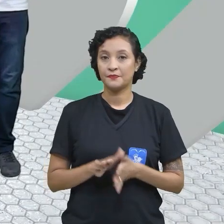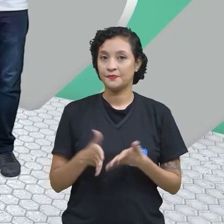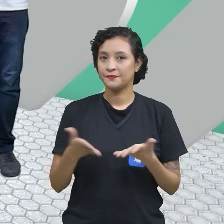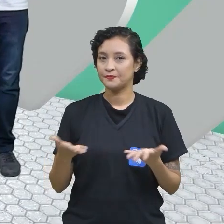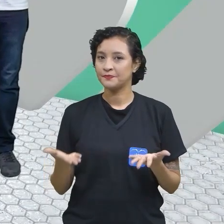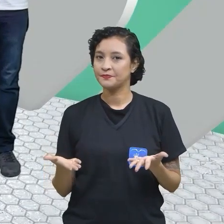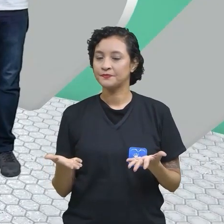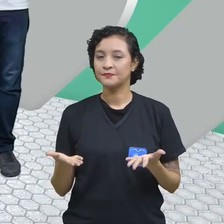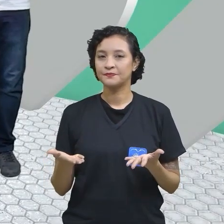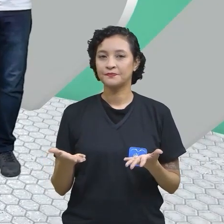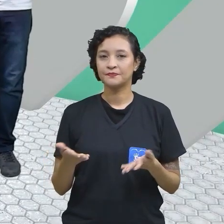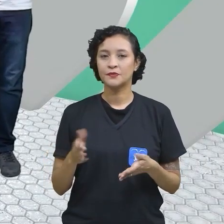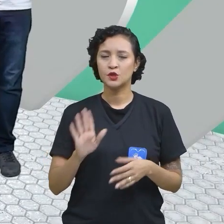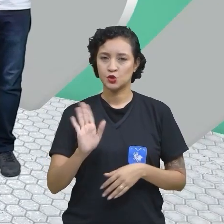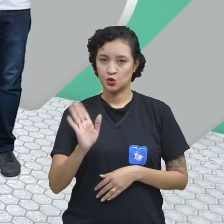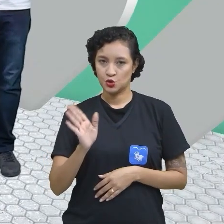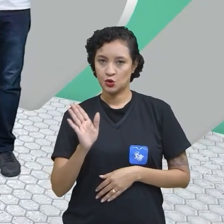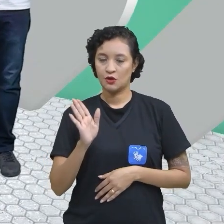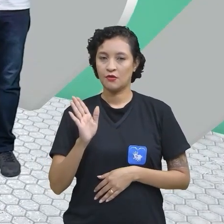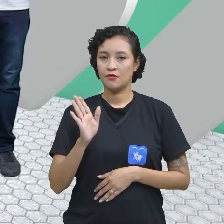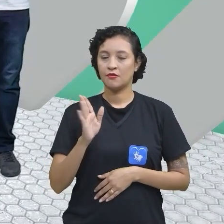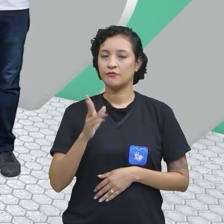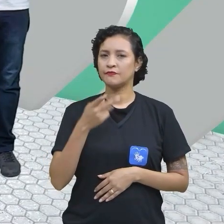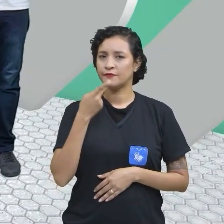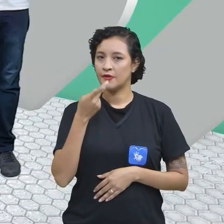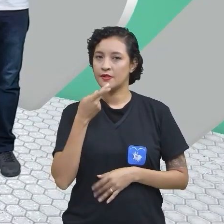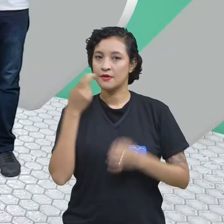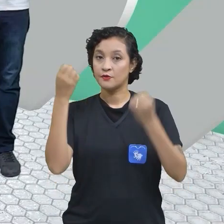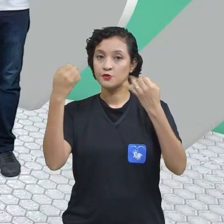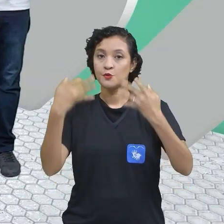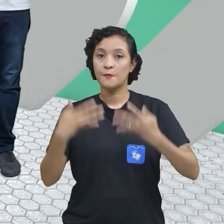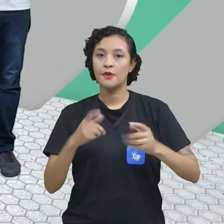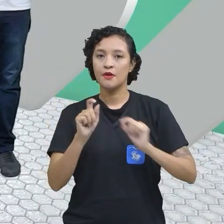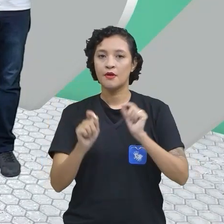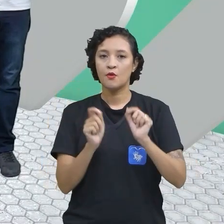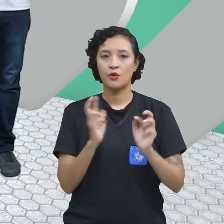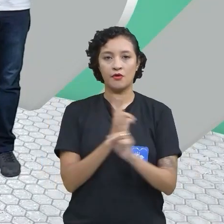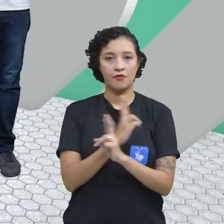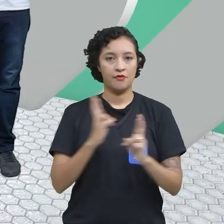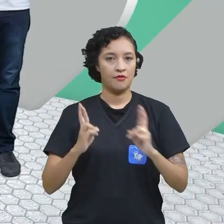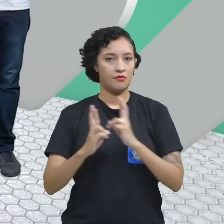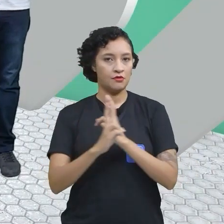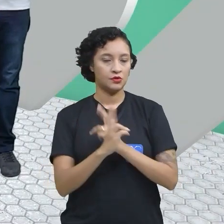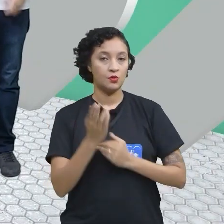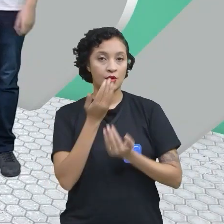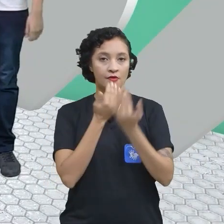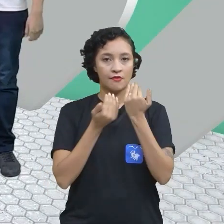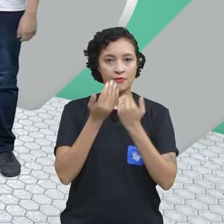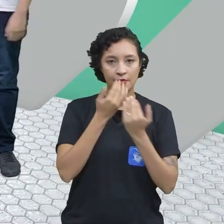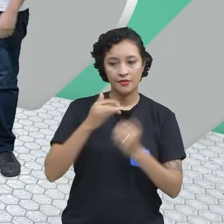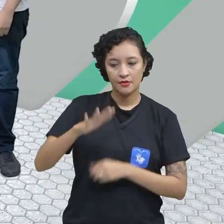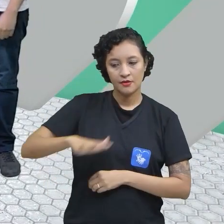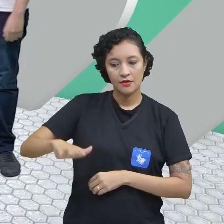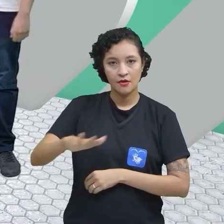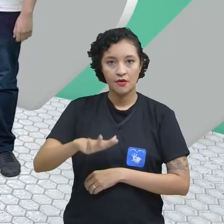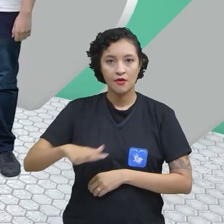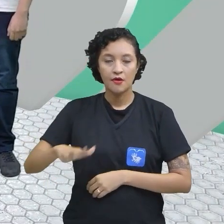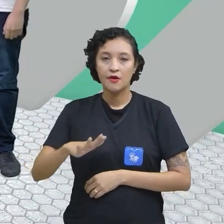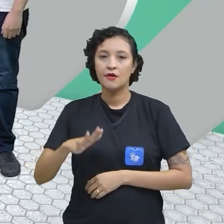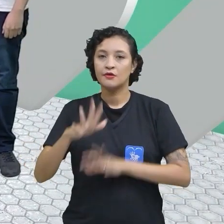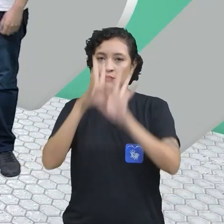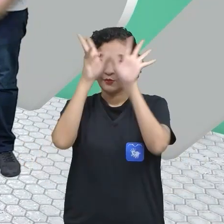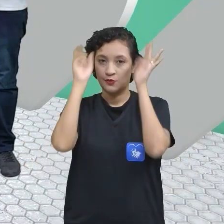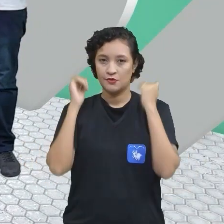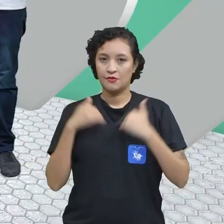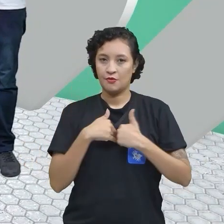Então, como eu falei para vocês, né, o assunto de hoje é a relação alimentar entre os animais. Como vocês podem ver aqui nessa